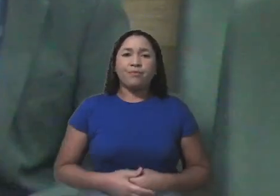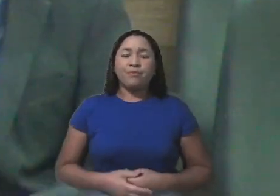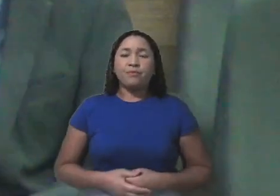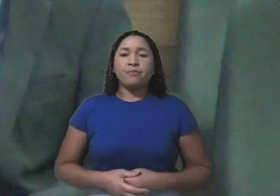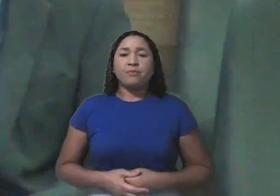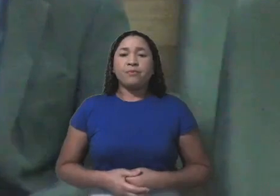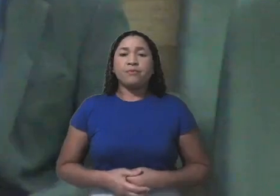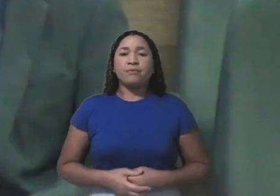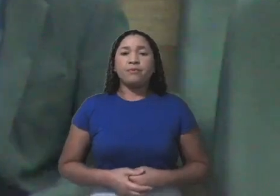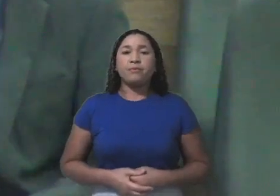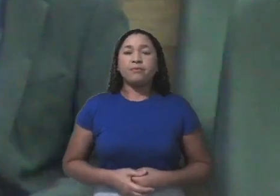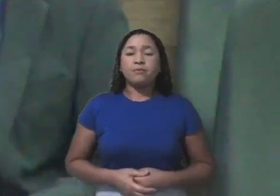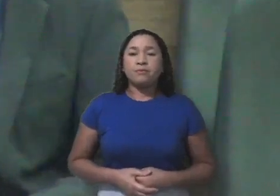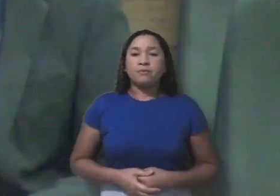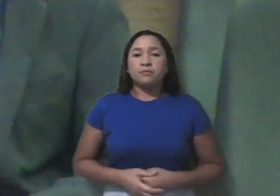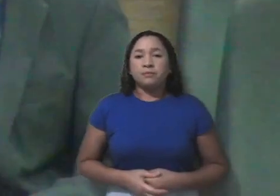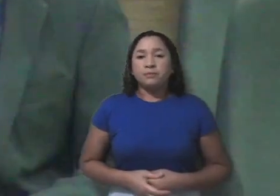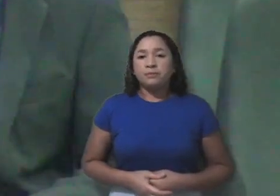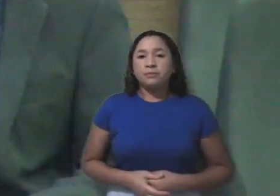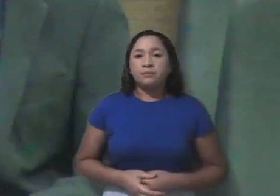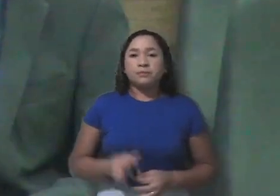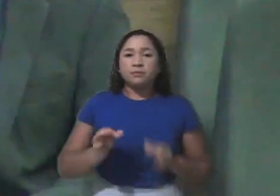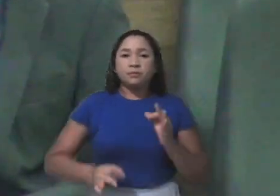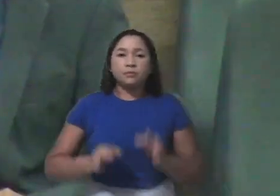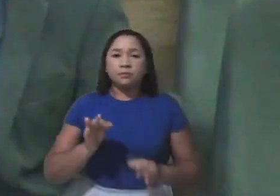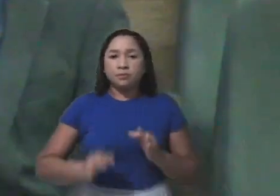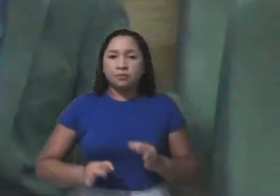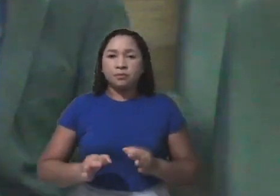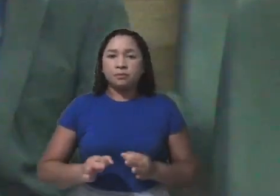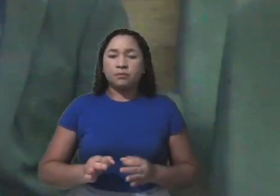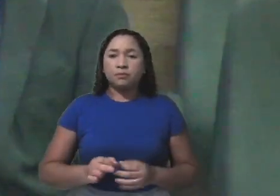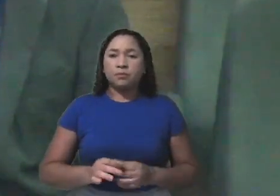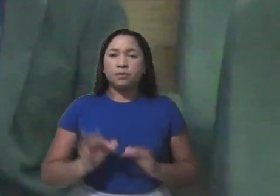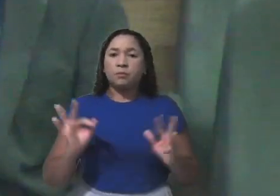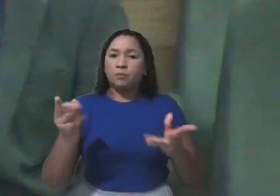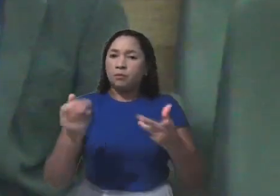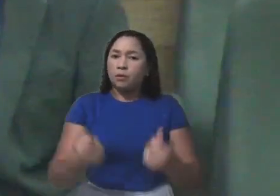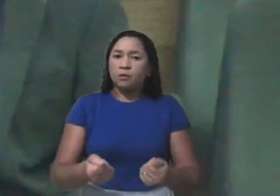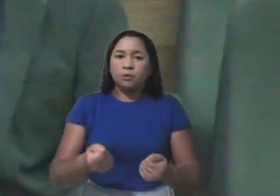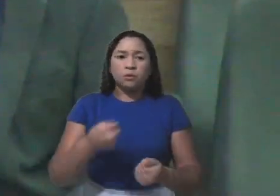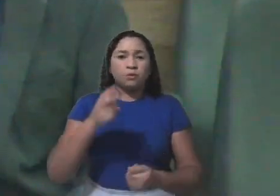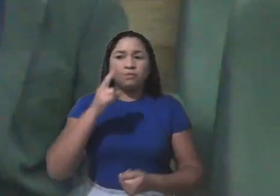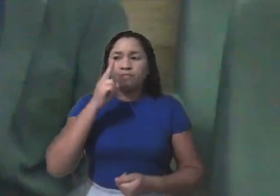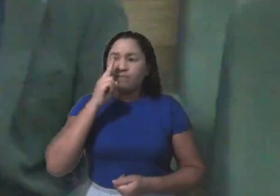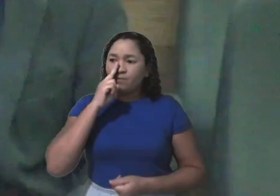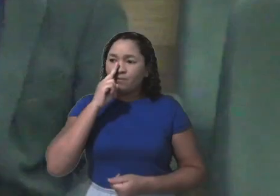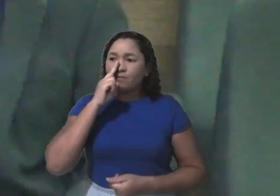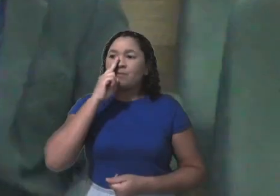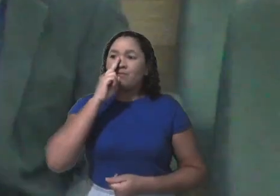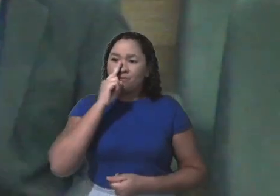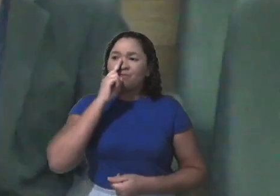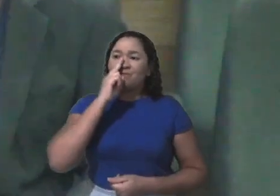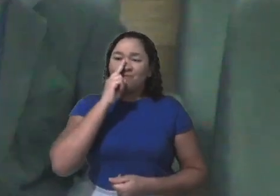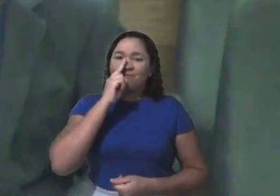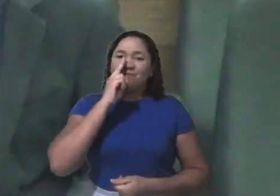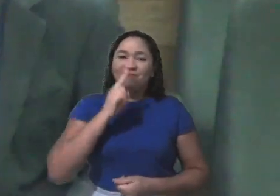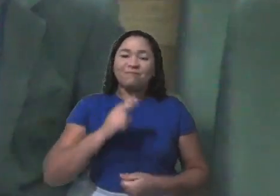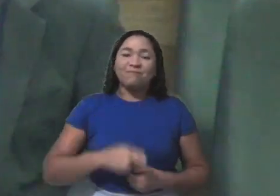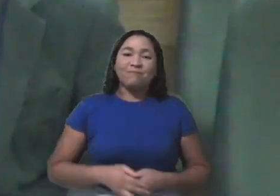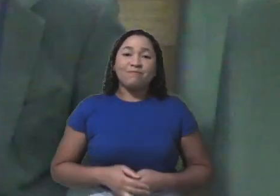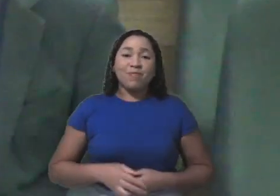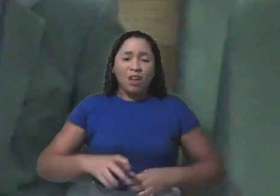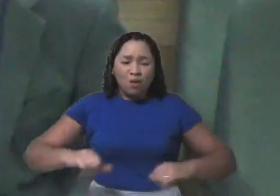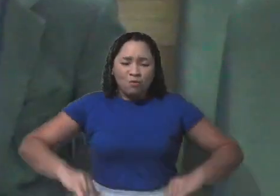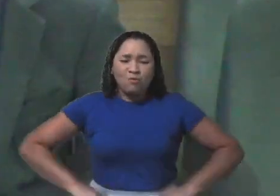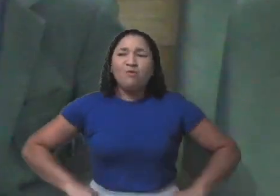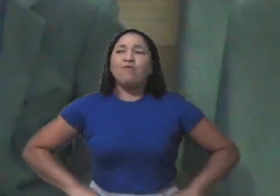do juízo de condenação para os não cristãos, o diabo e seus anjos, e o sofrimento eterno.